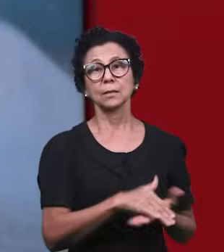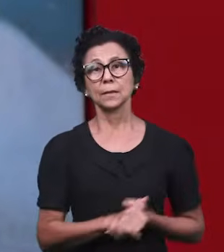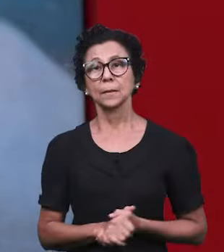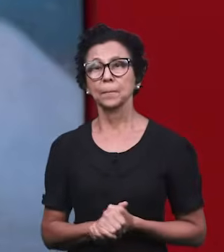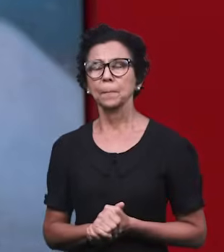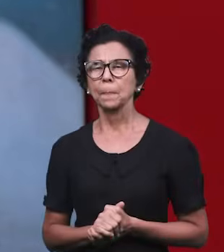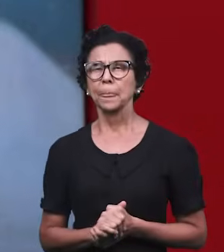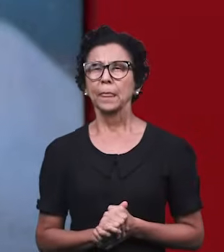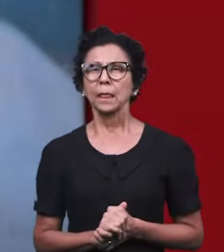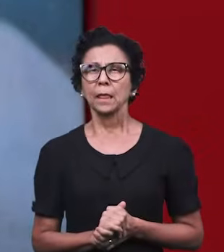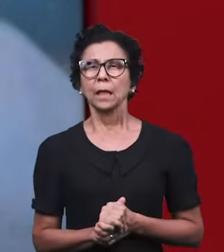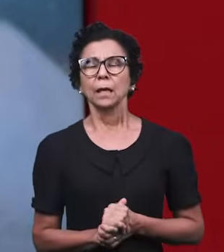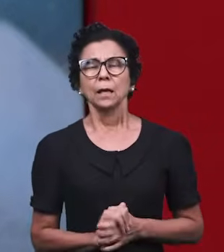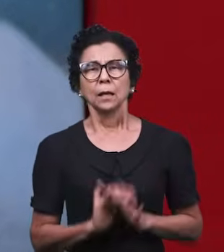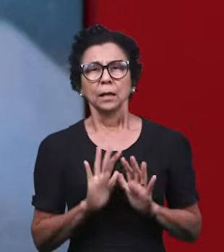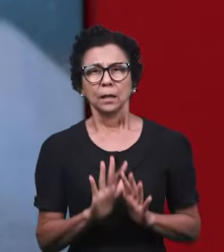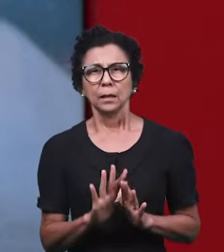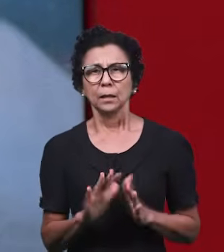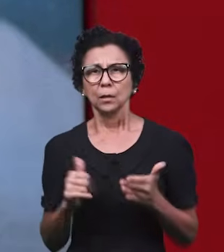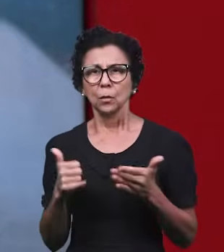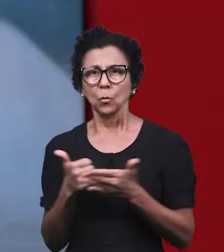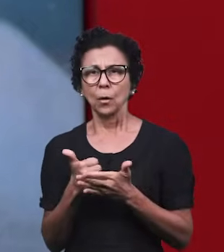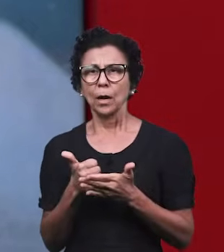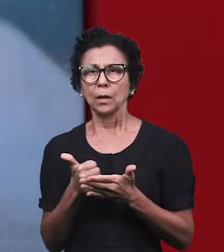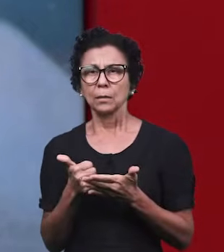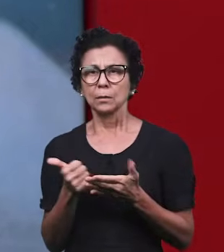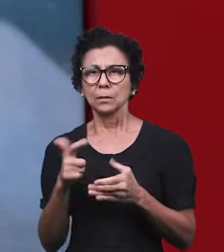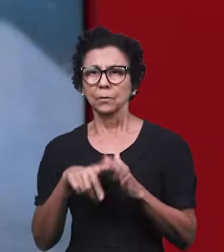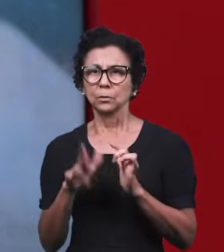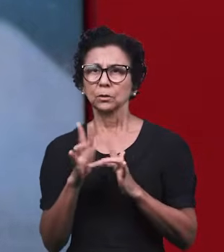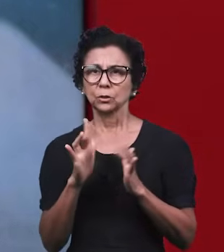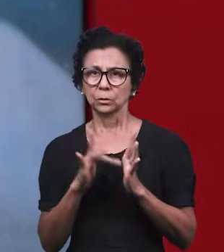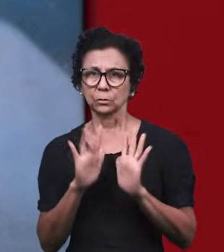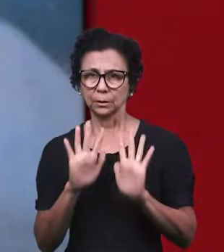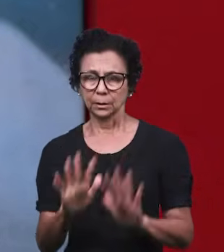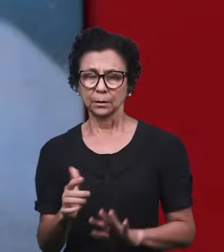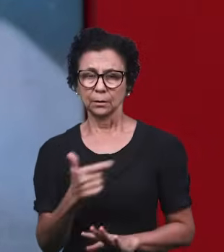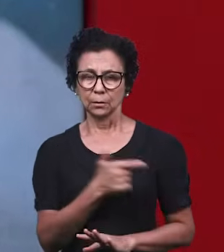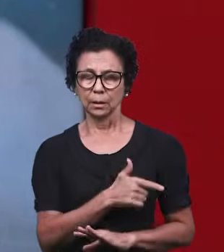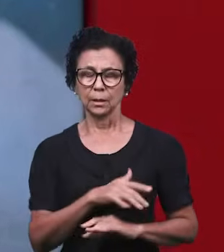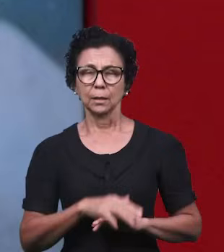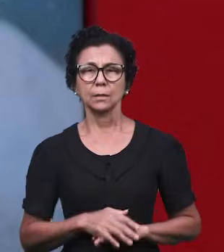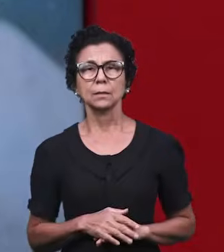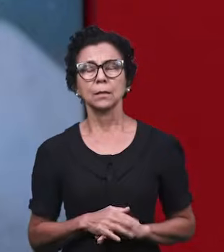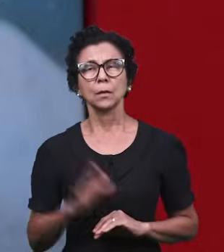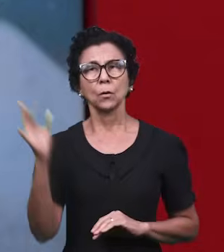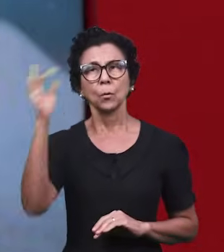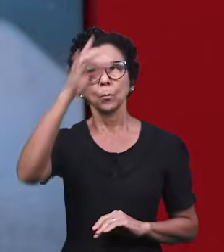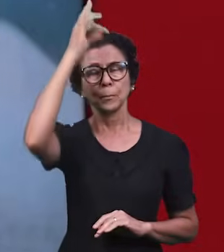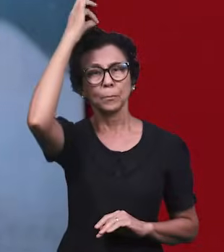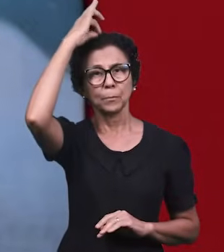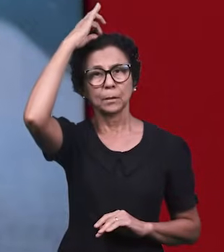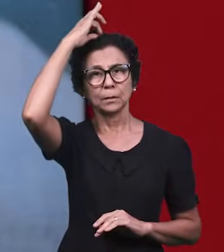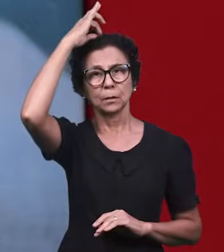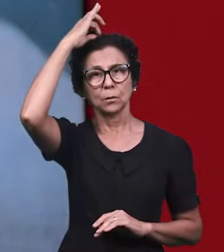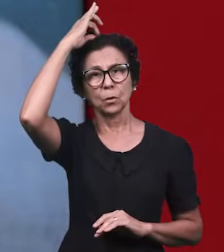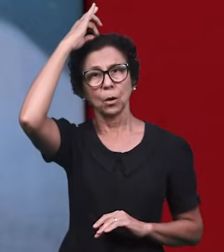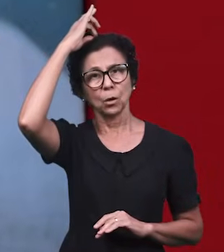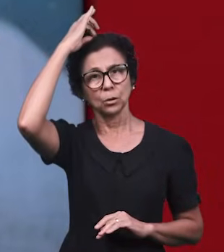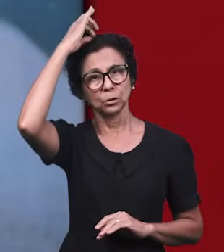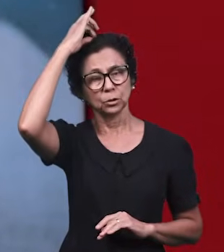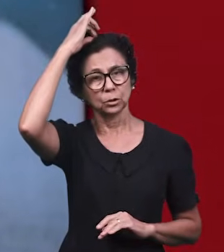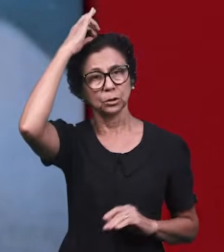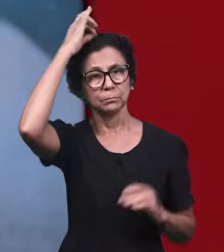tempo da igreja. O primeiro é o distanciamento do Pentecostes, nós falamos isso no último episódio. O alijamento do Espírito Santo,